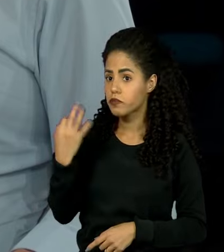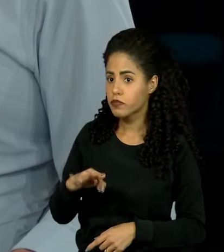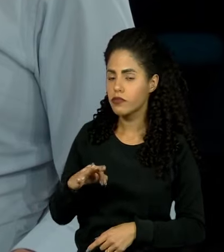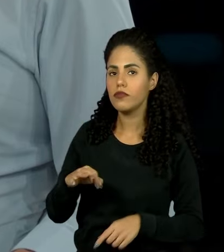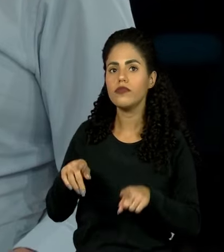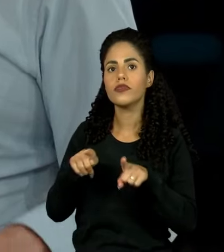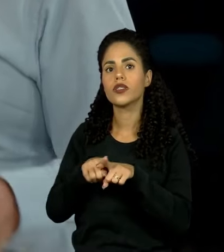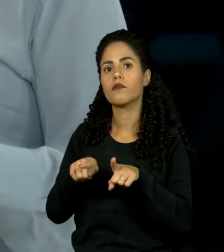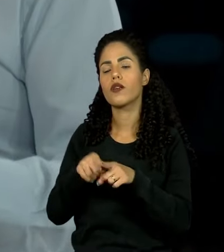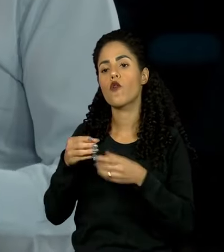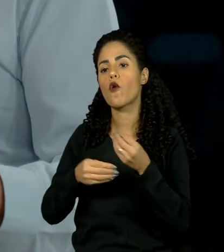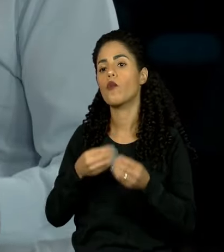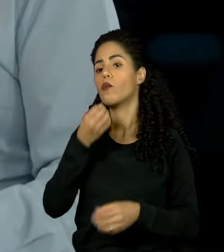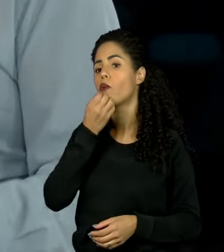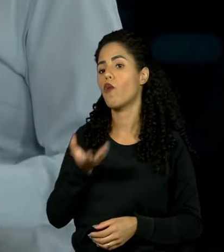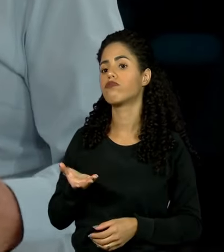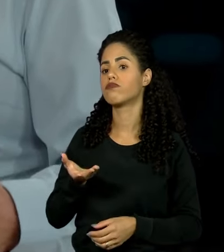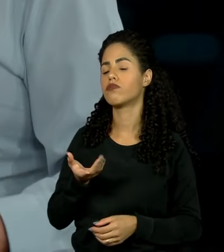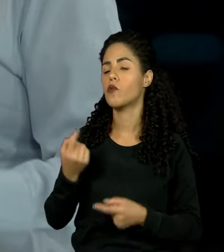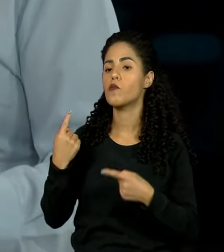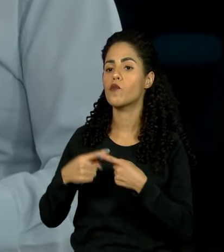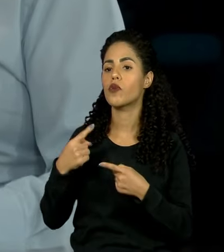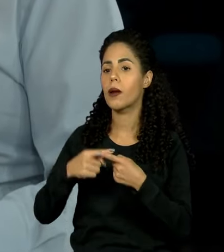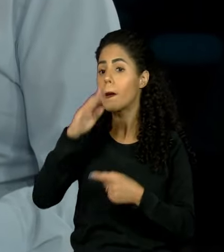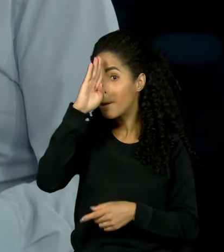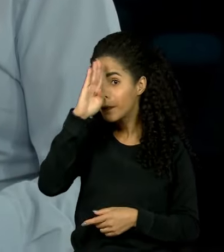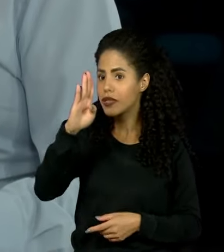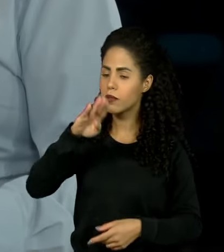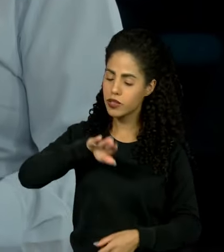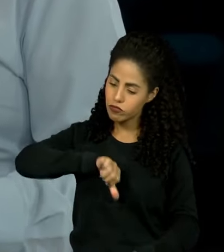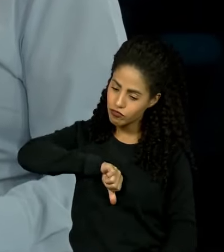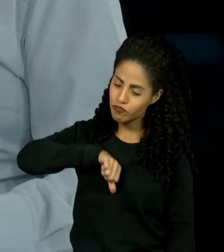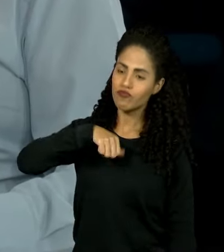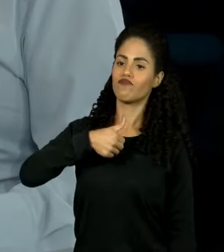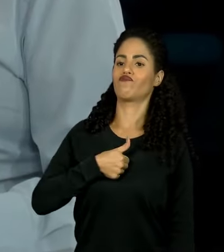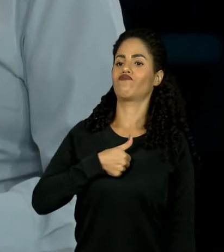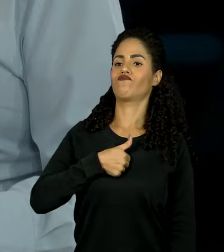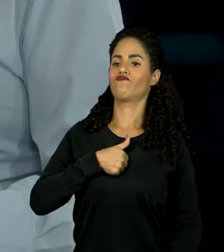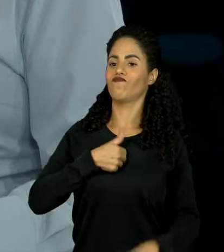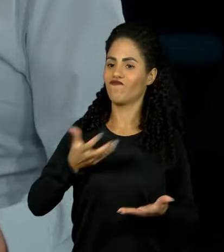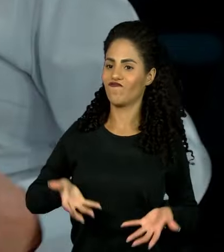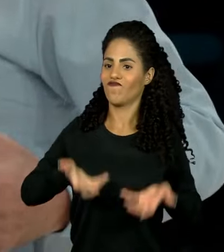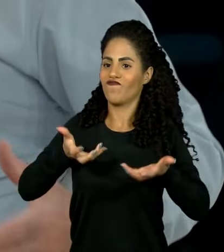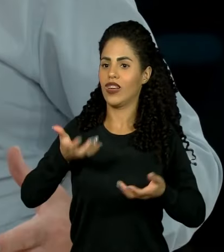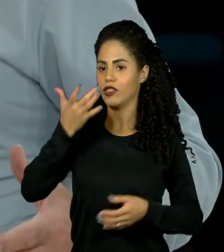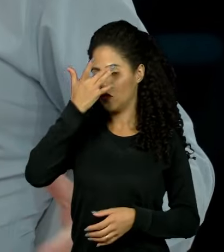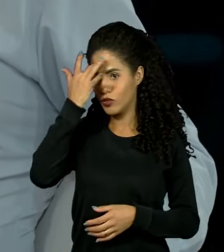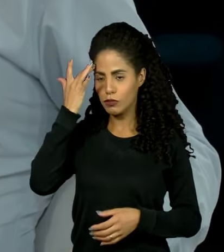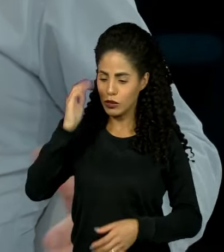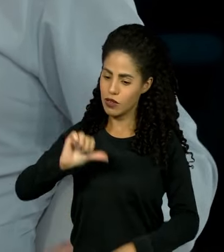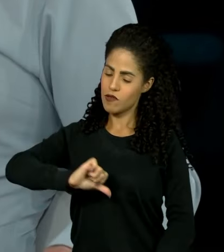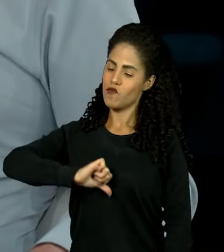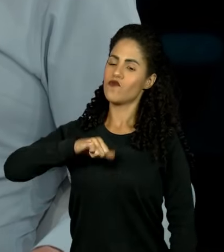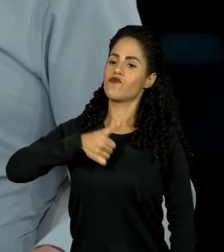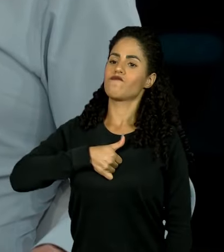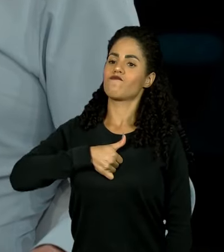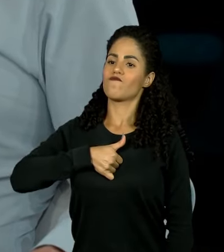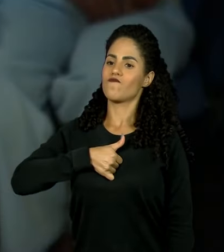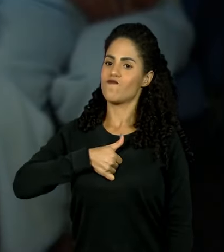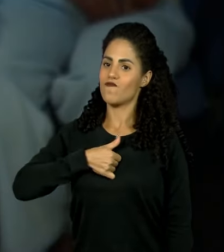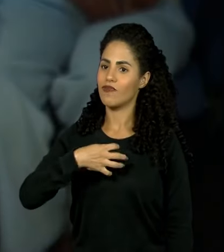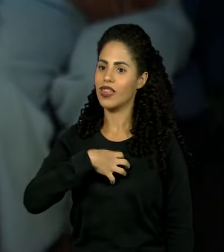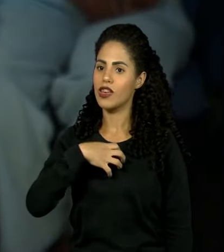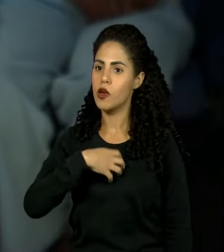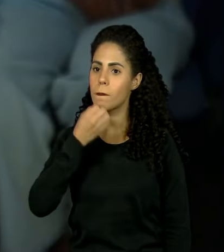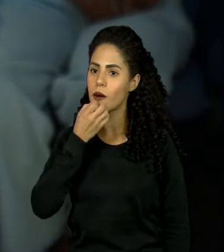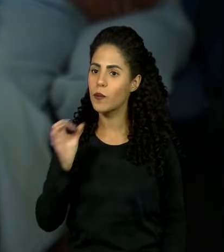eh um um resultado excelente principalmente na autoestima uhum das pessoas né Elas se sentem cada vez mais bem